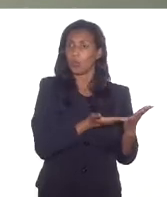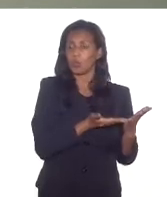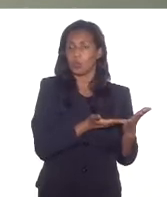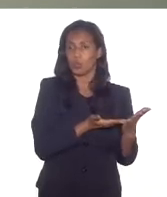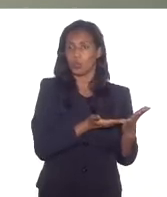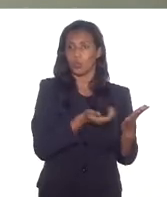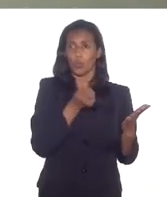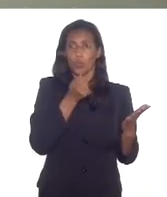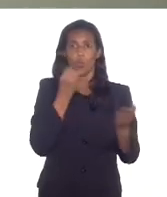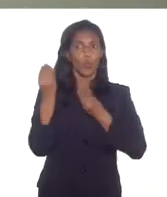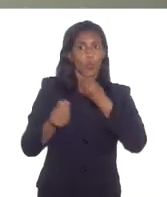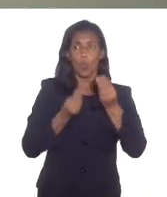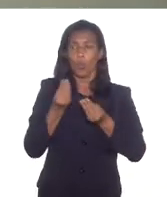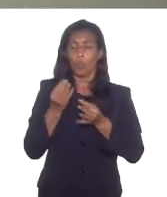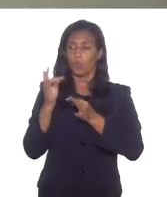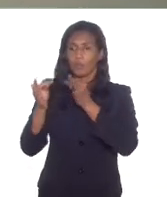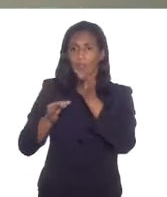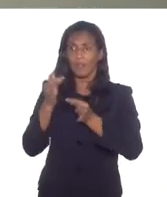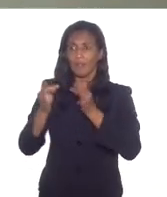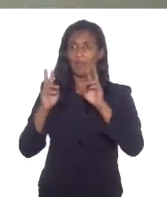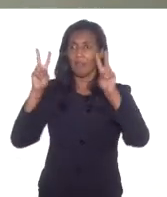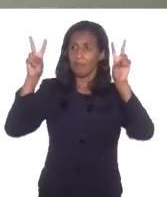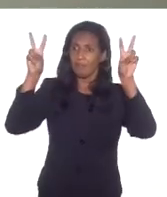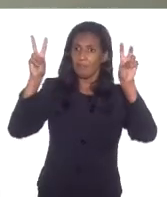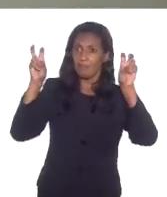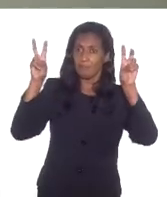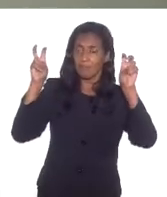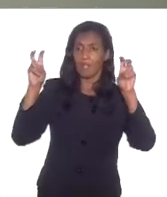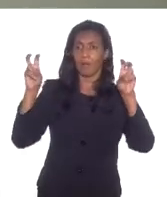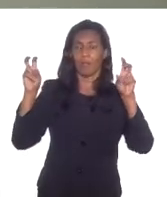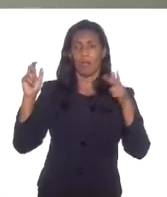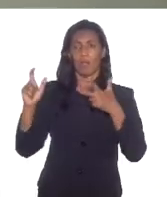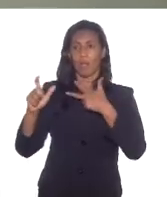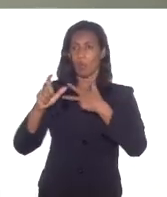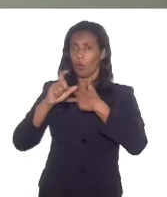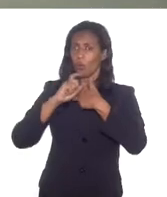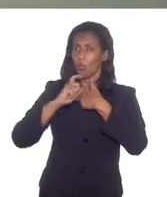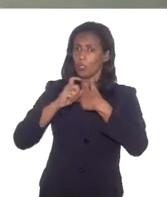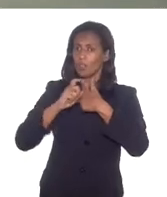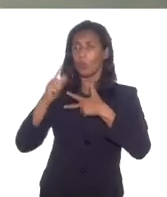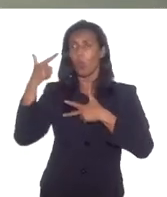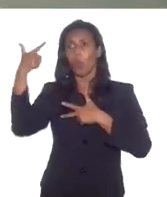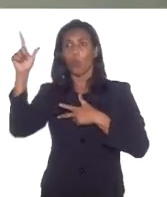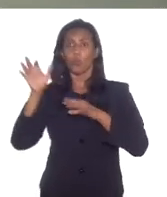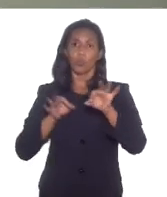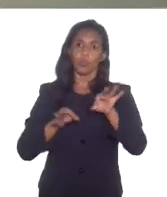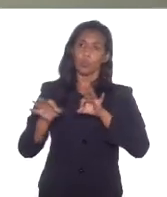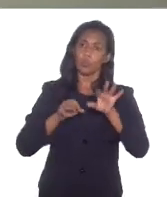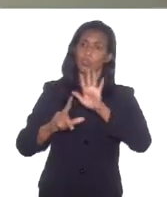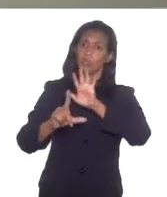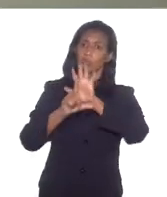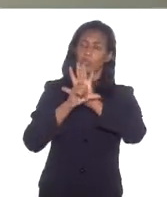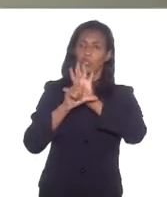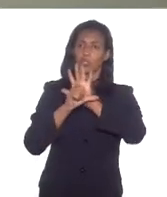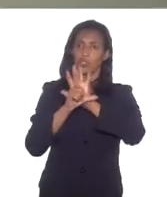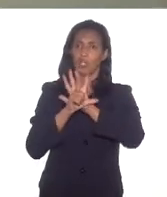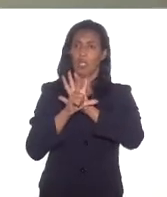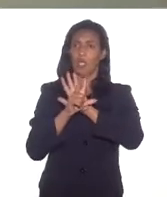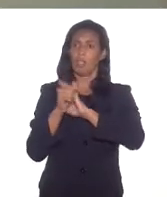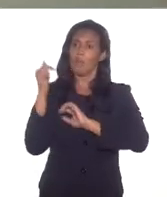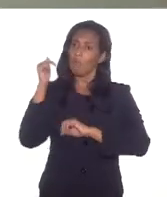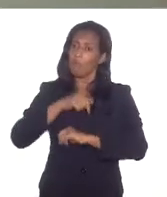Se quer tratar desse tema, o Executivo mande outro projeto de lei, mas não tome carona